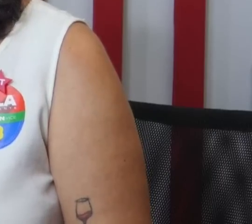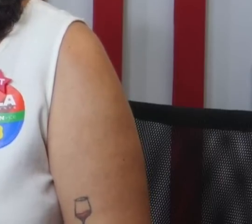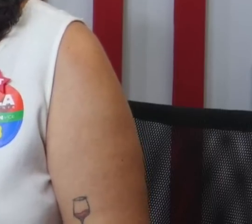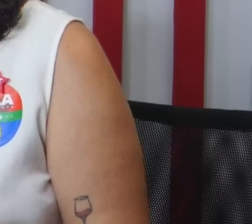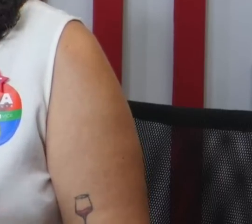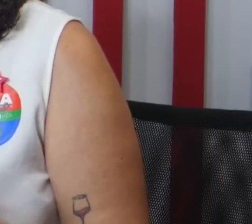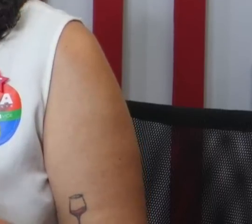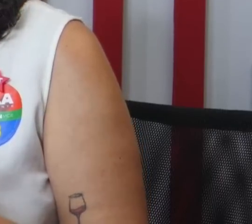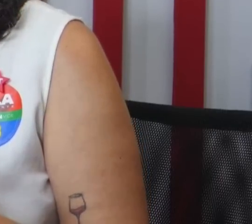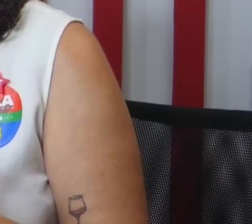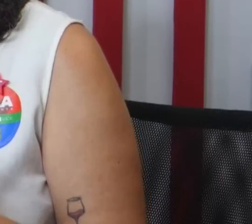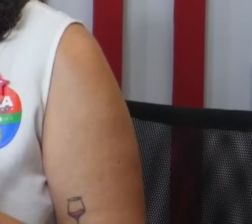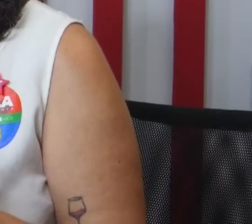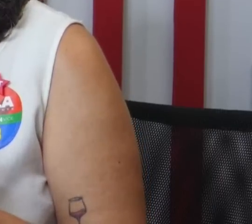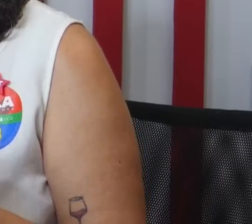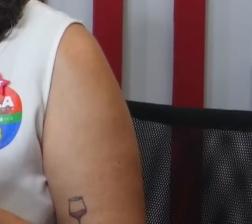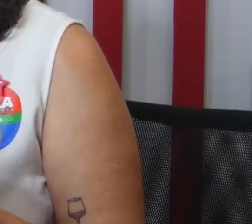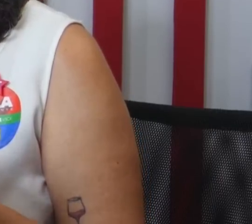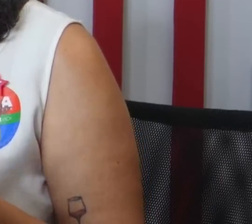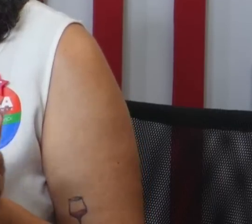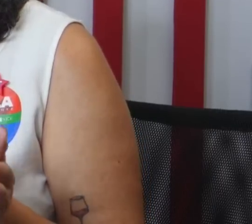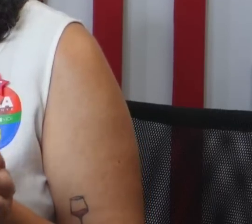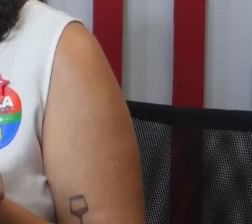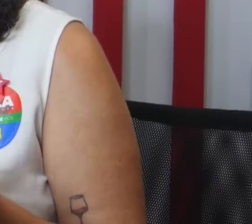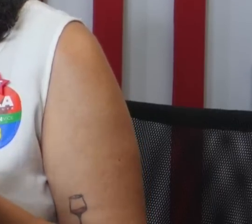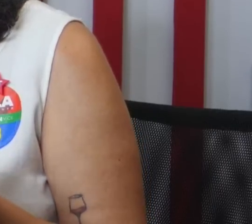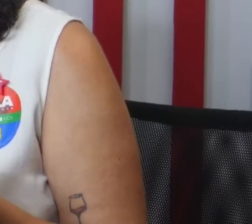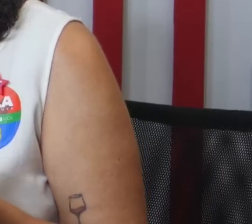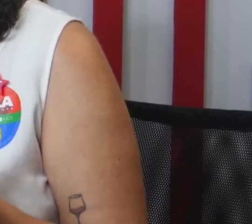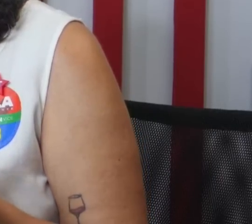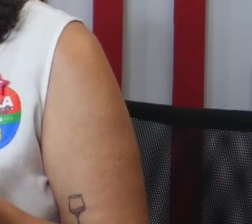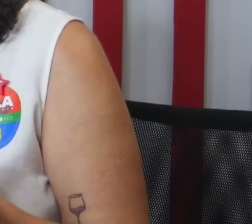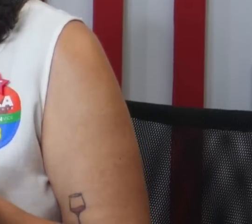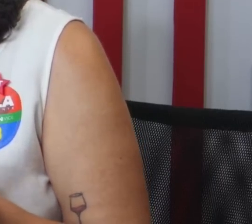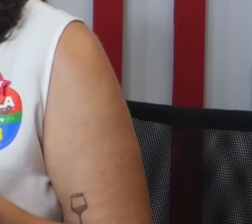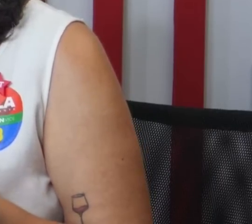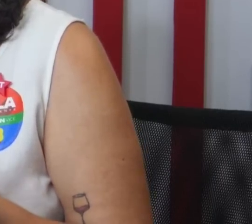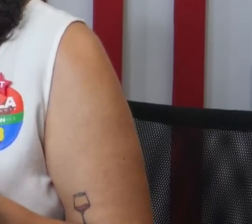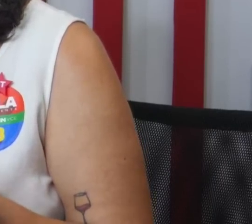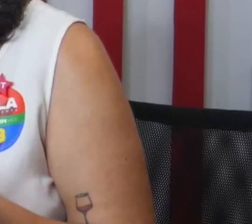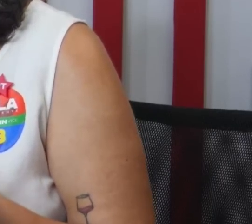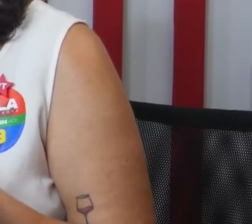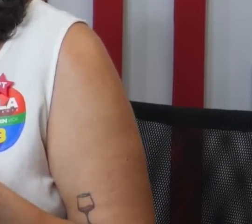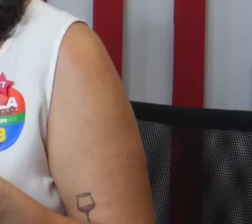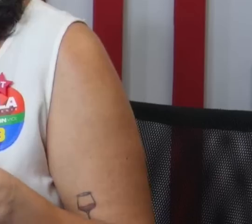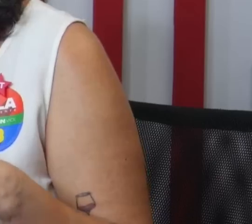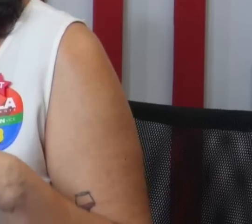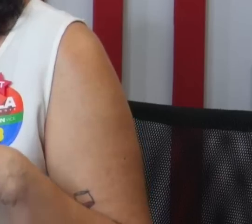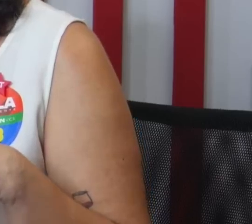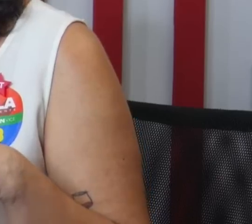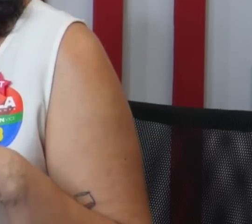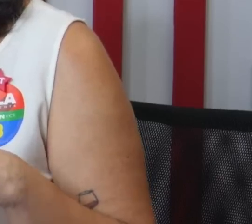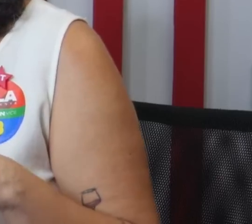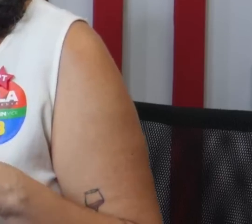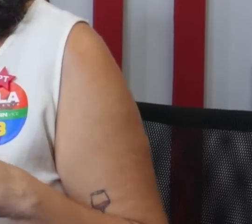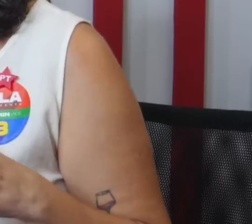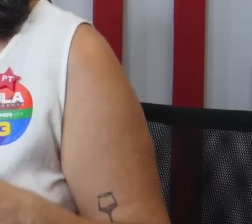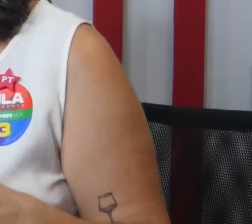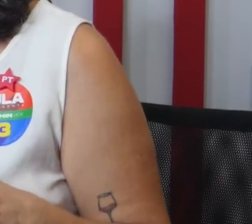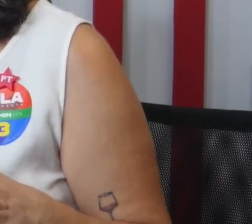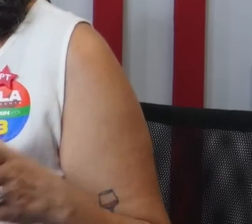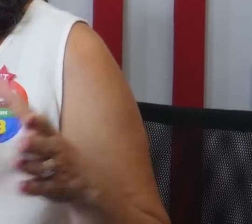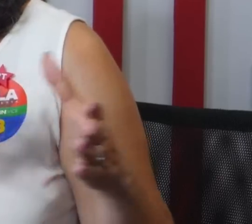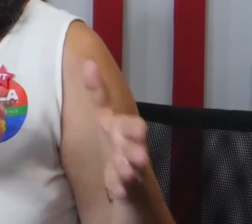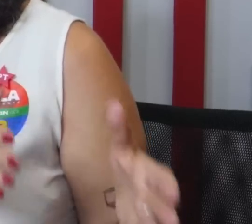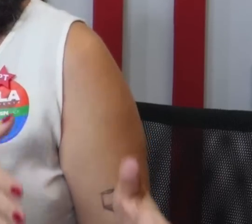de São Paulo Lula viajou para Porto Alegre ainda na quarta fez uma linda caminhada com o povo Gaúcho e